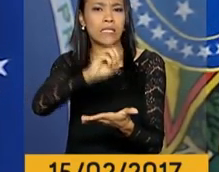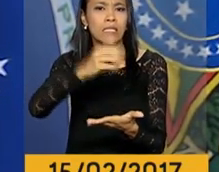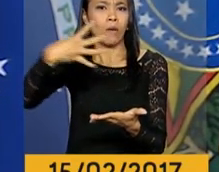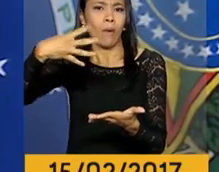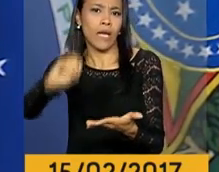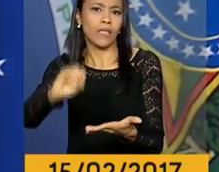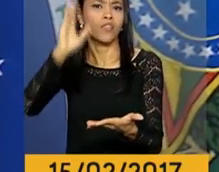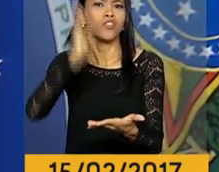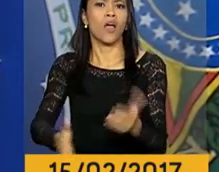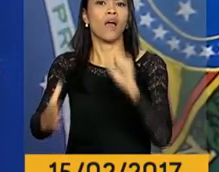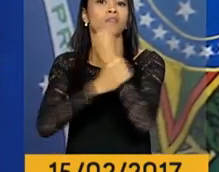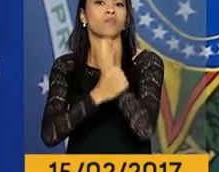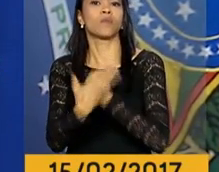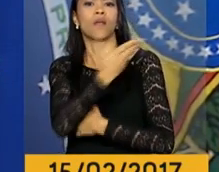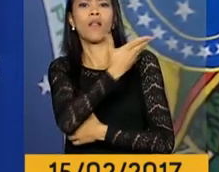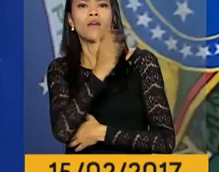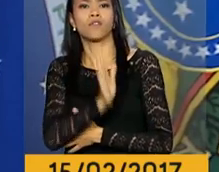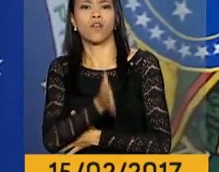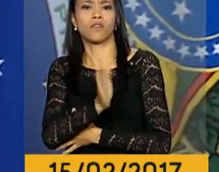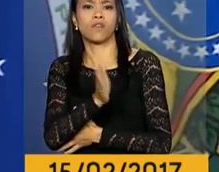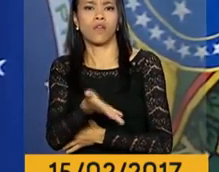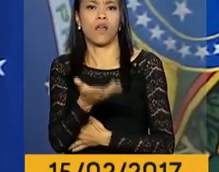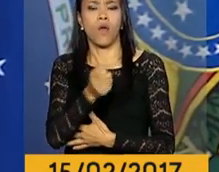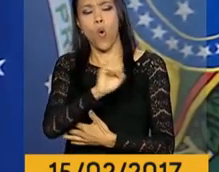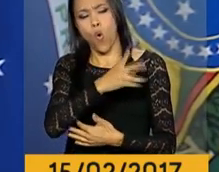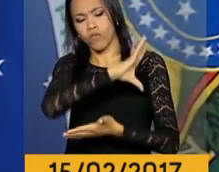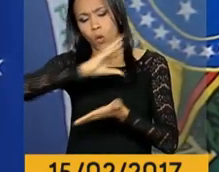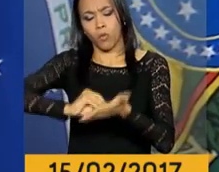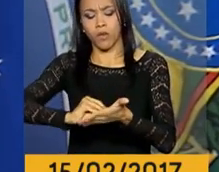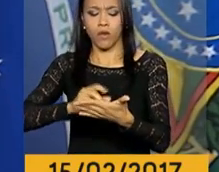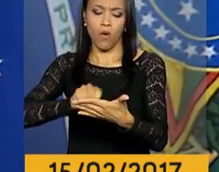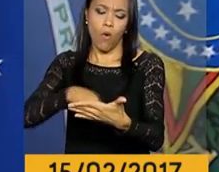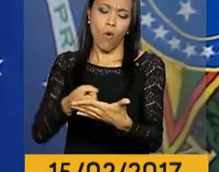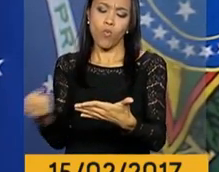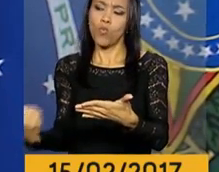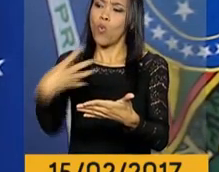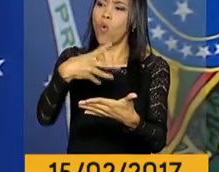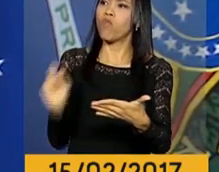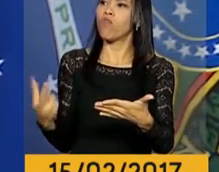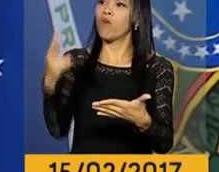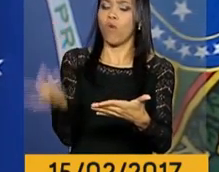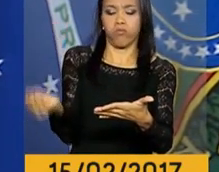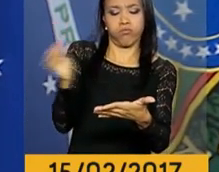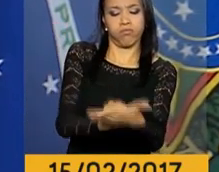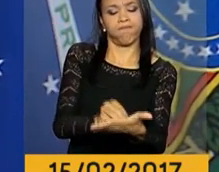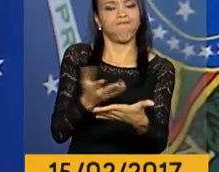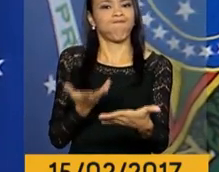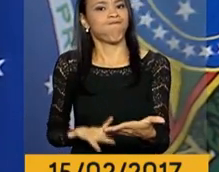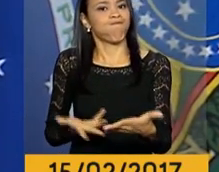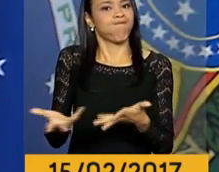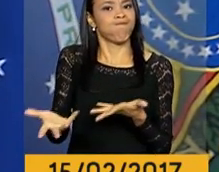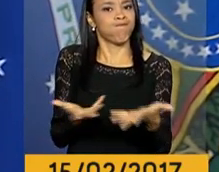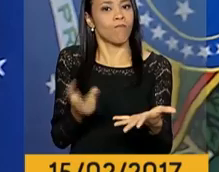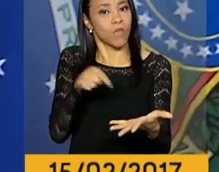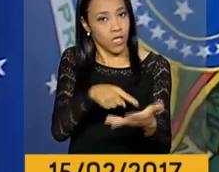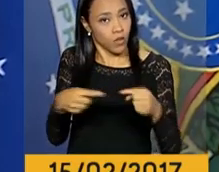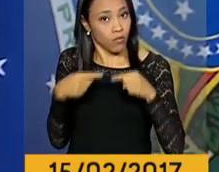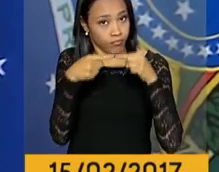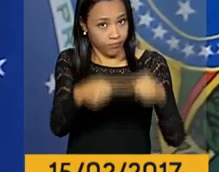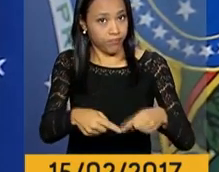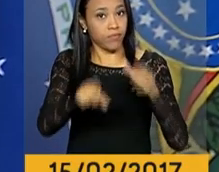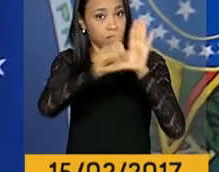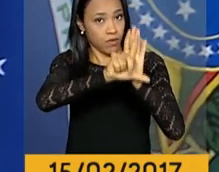garantidores dos direitos sociais dos trabalhadores ou você está enfatizando um outro valor também, um valor constitucional, que é o